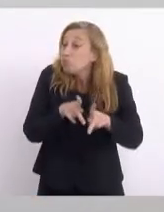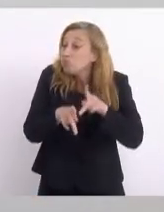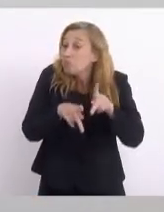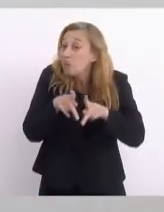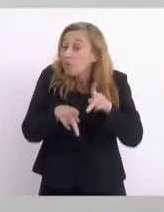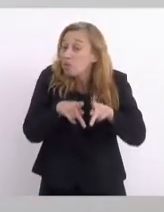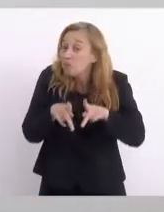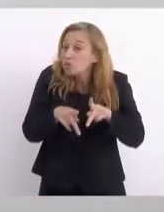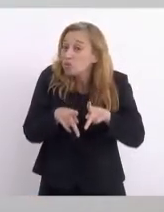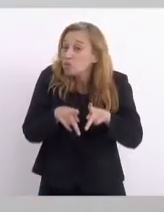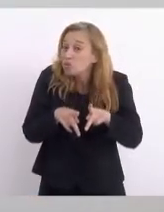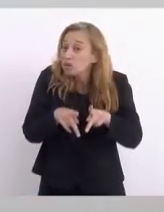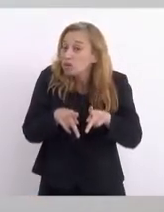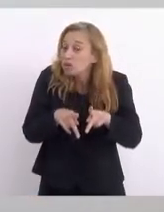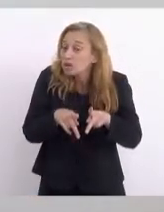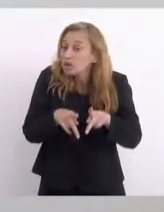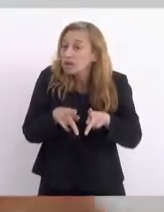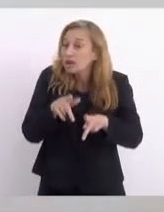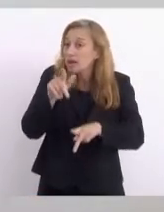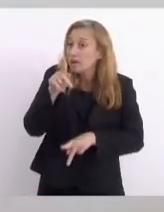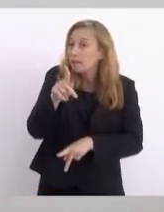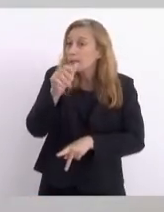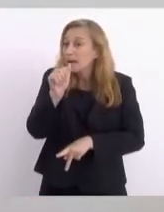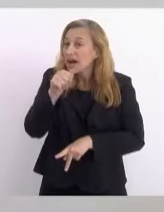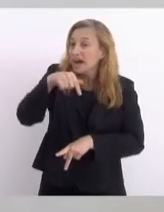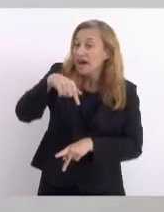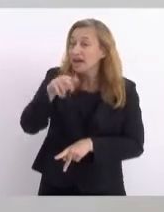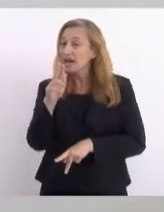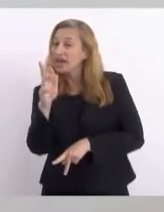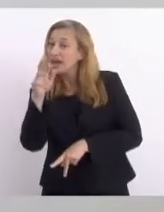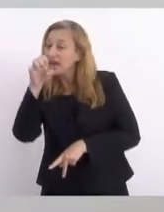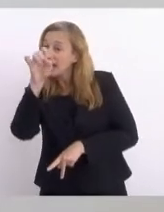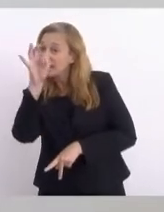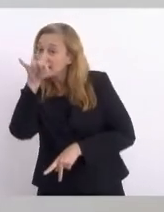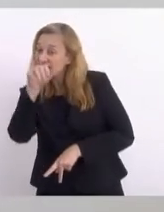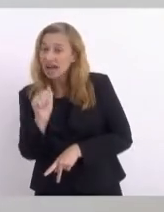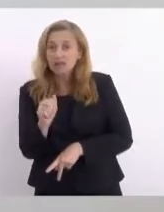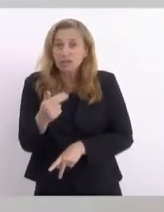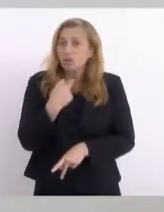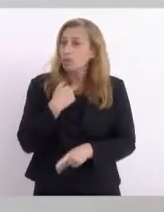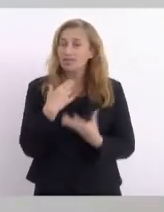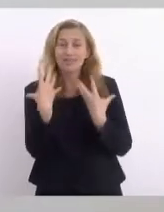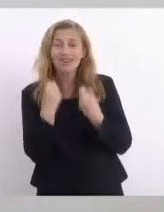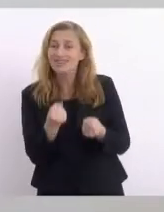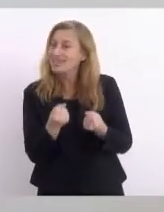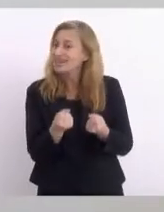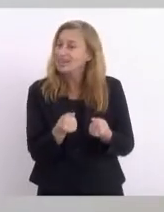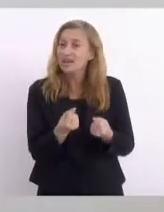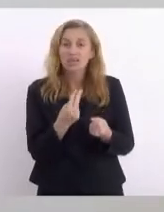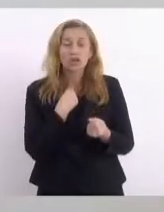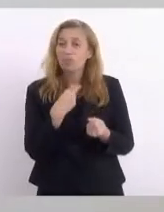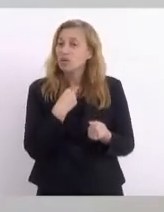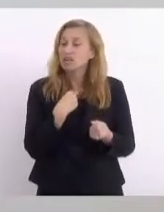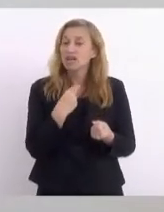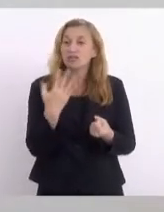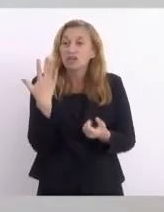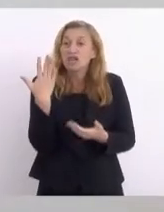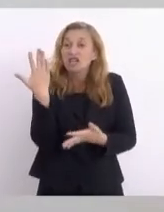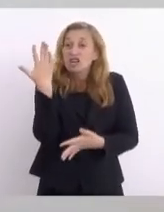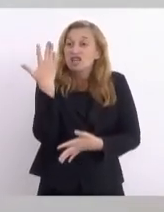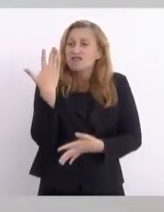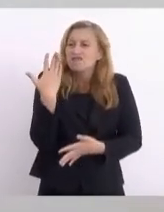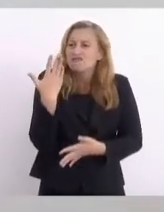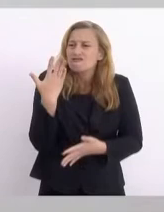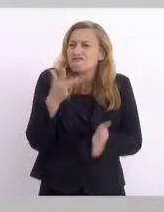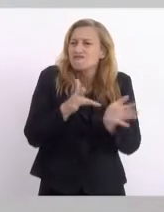que é a população de Paquetá, que não pode ser admitido de forma alguma. Nós não podemos fazer vista grossa. Quer